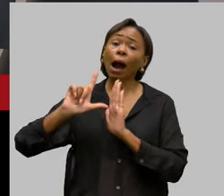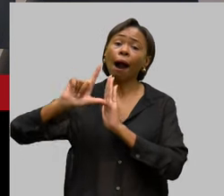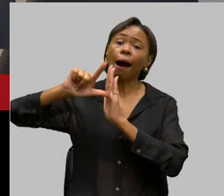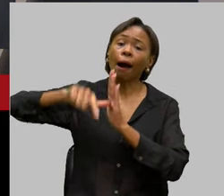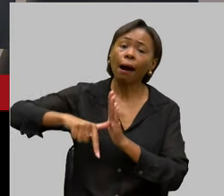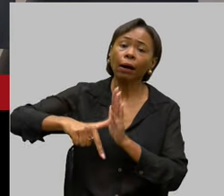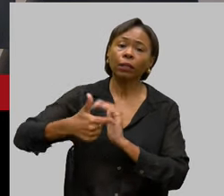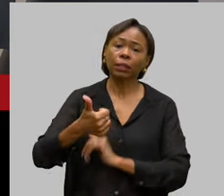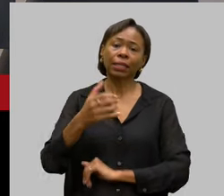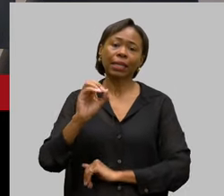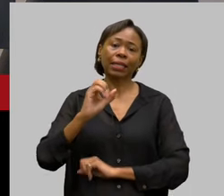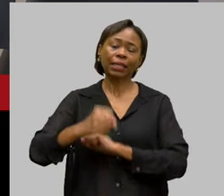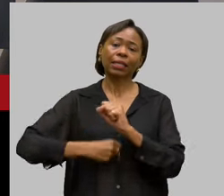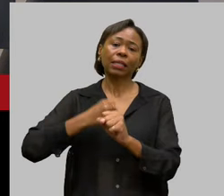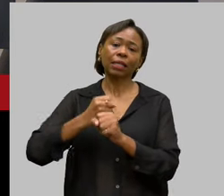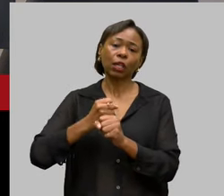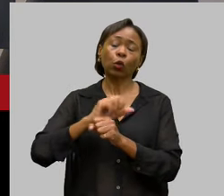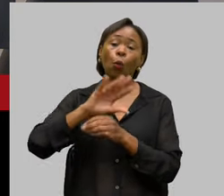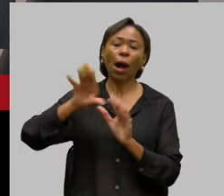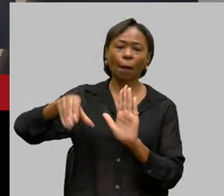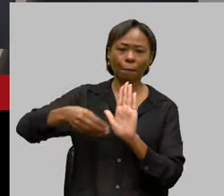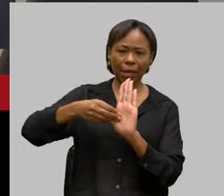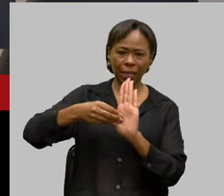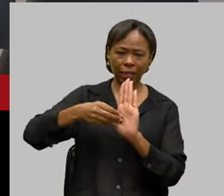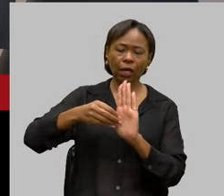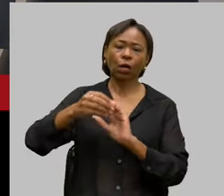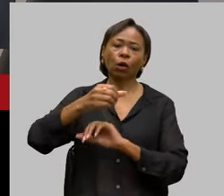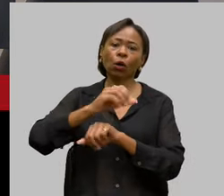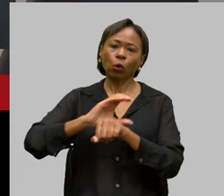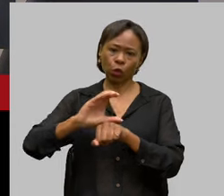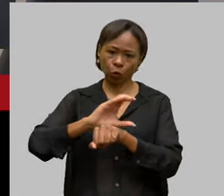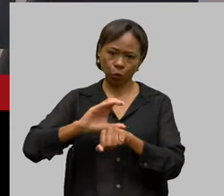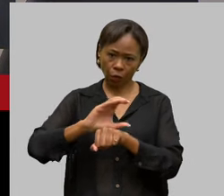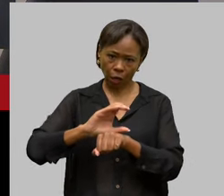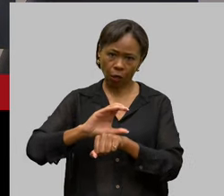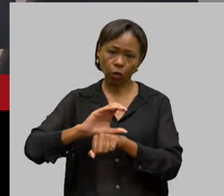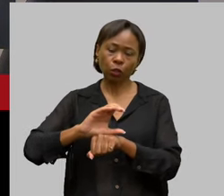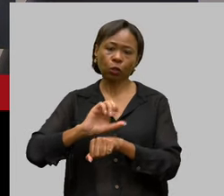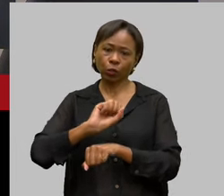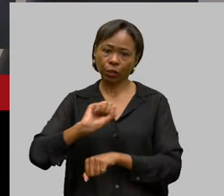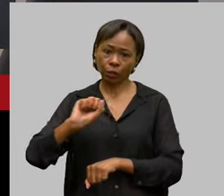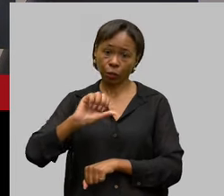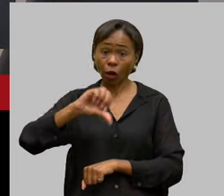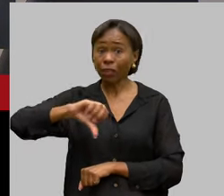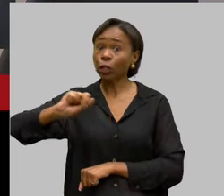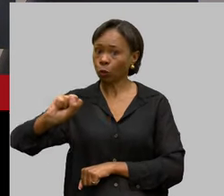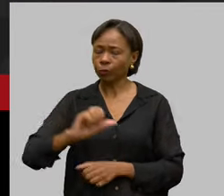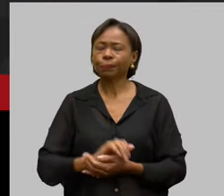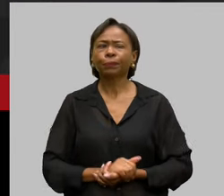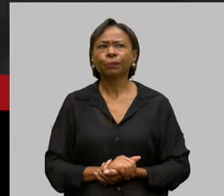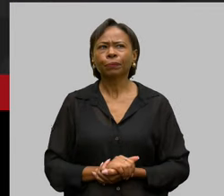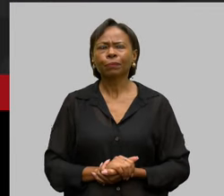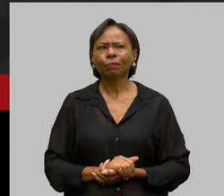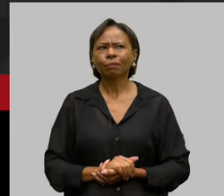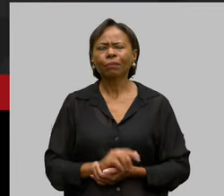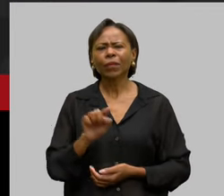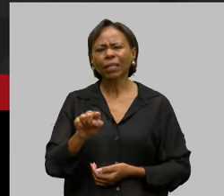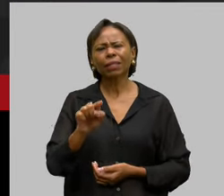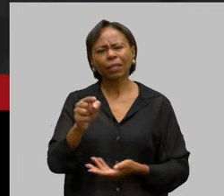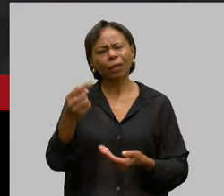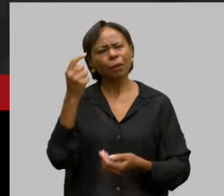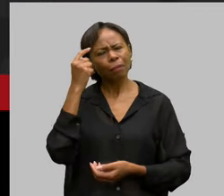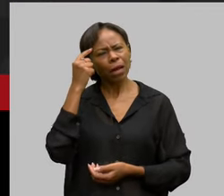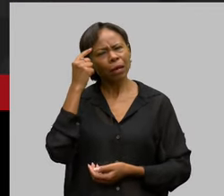constitucional 20 lá de 98 E então eu gostaria de fazer um convite pra gente imaginar né voltar no tempo